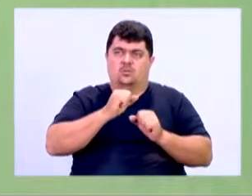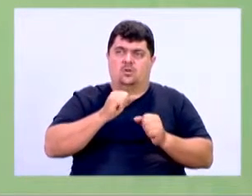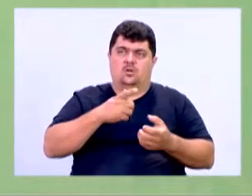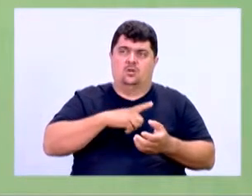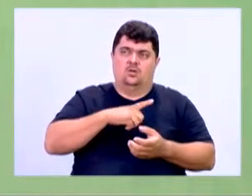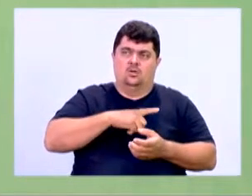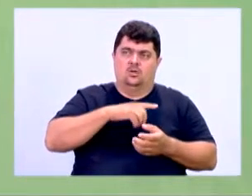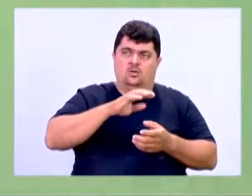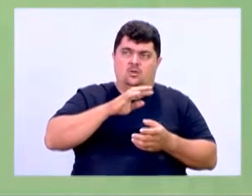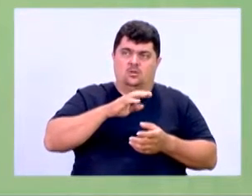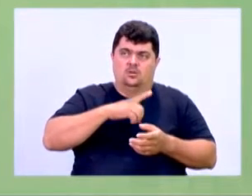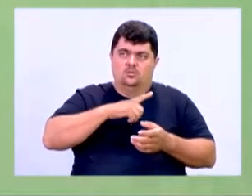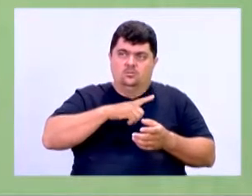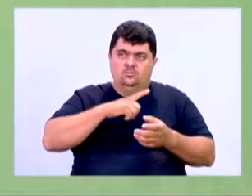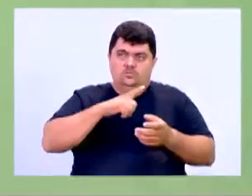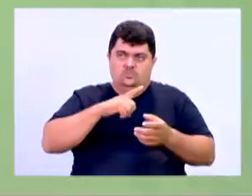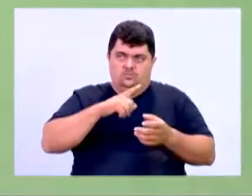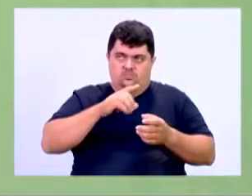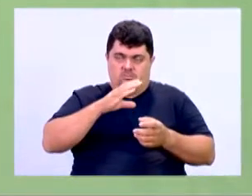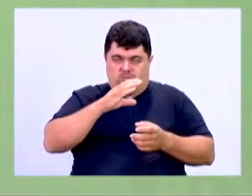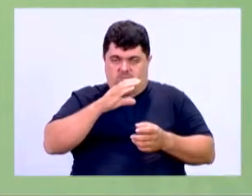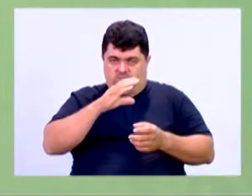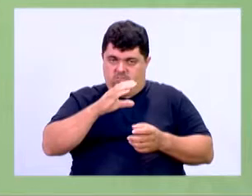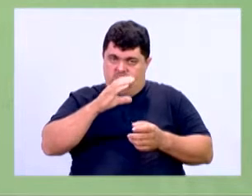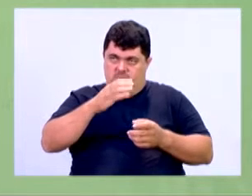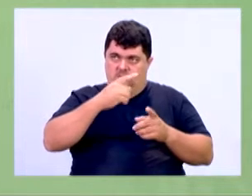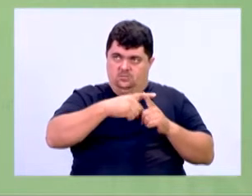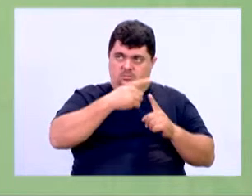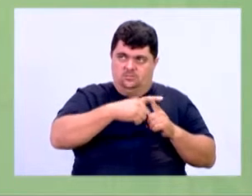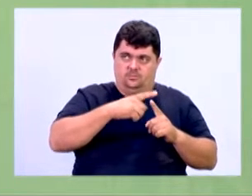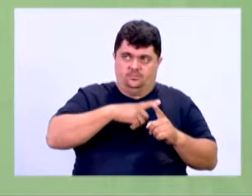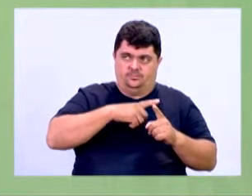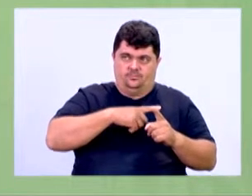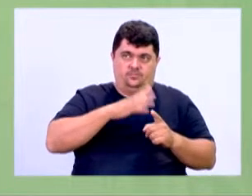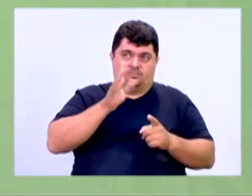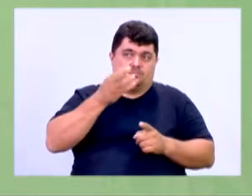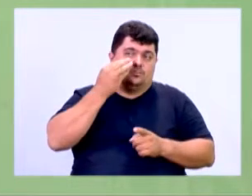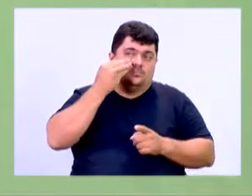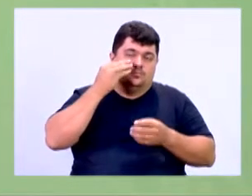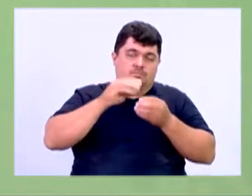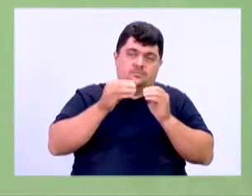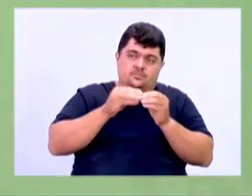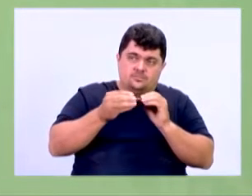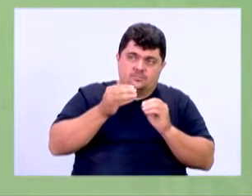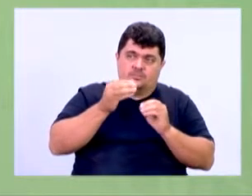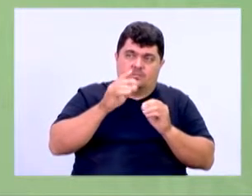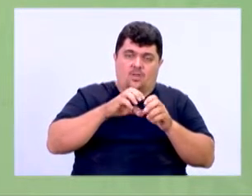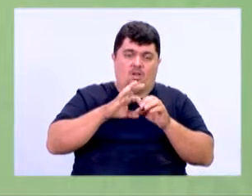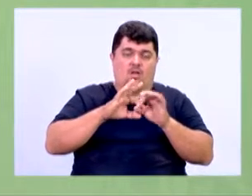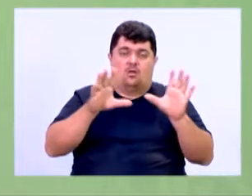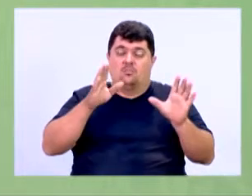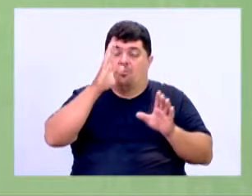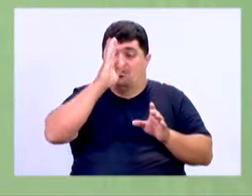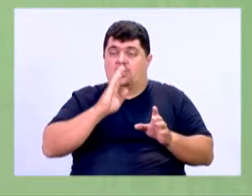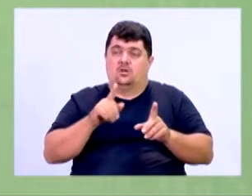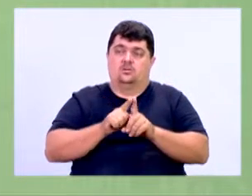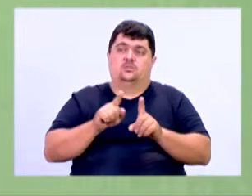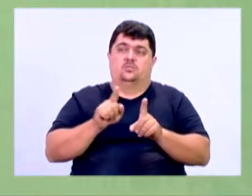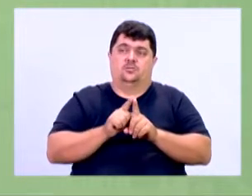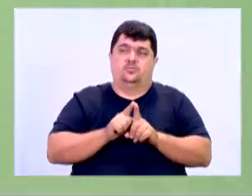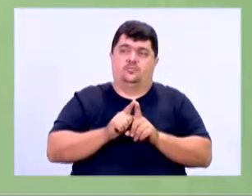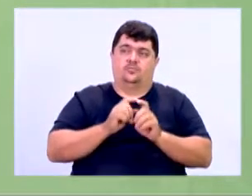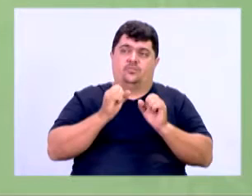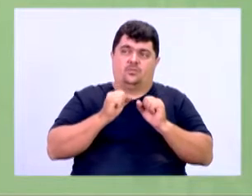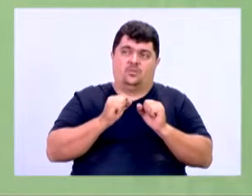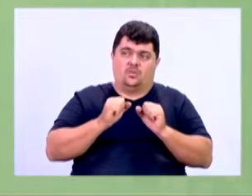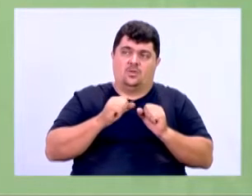tem código fonte escrito em C, C++, ele é um banco de dados de código aberto e gratuito,